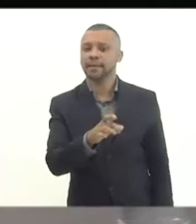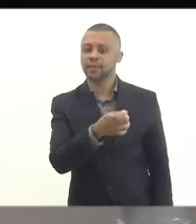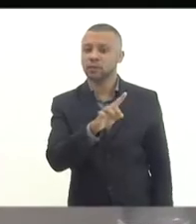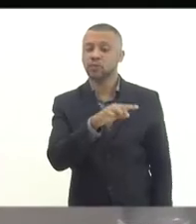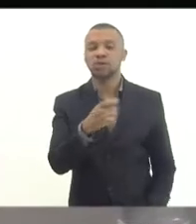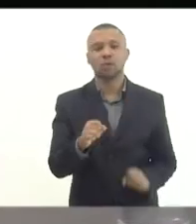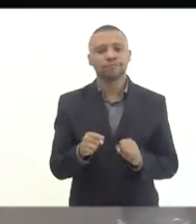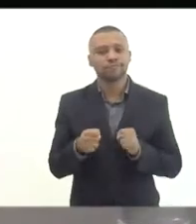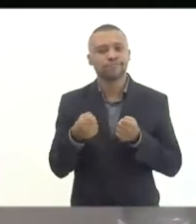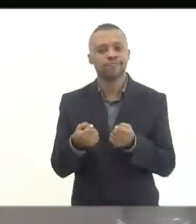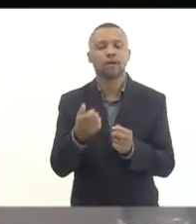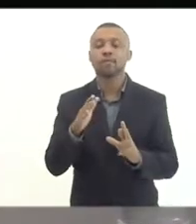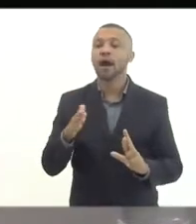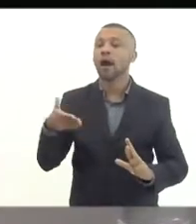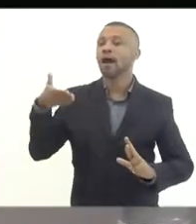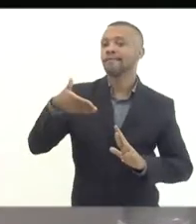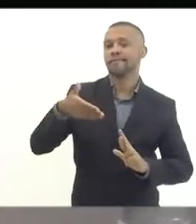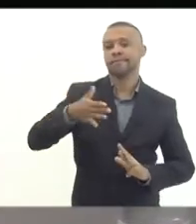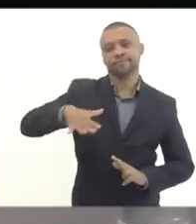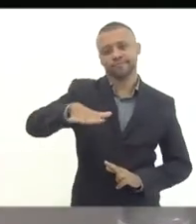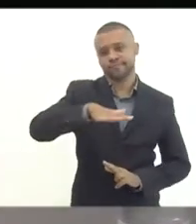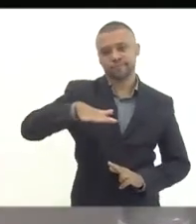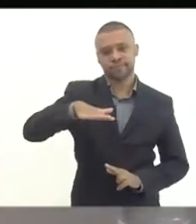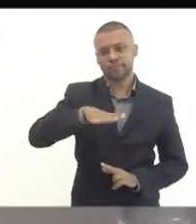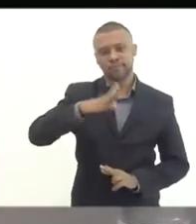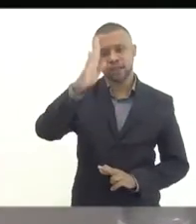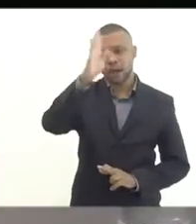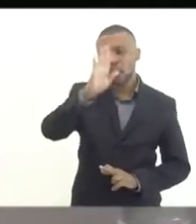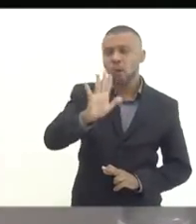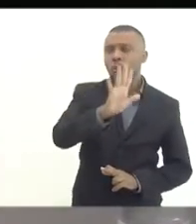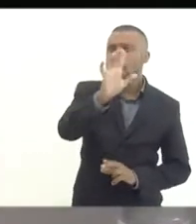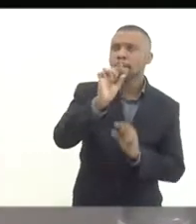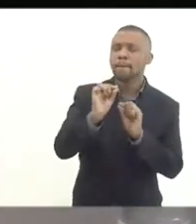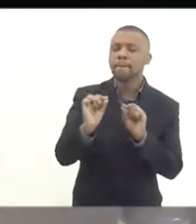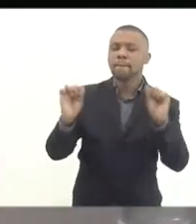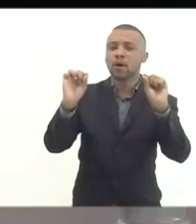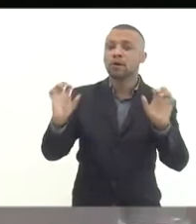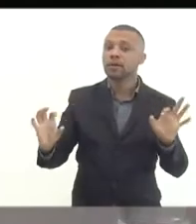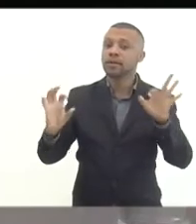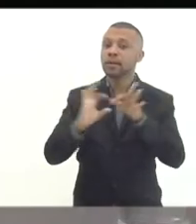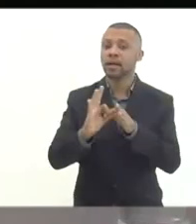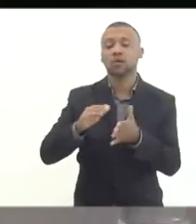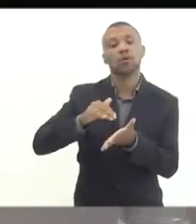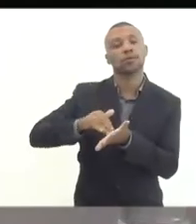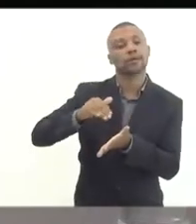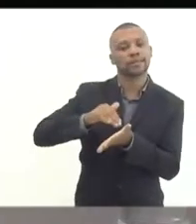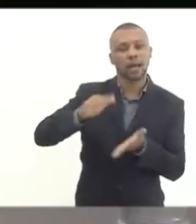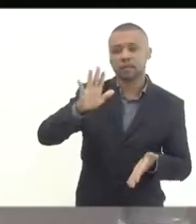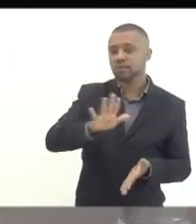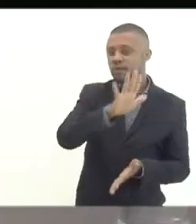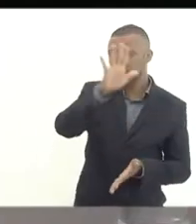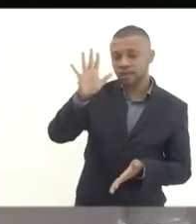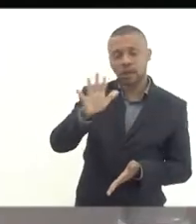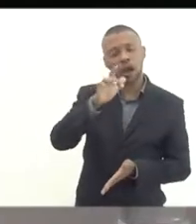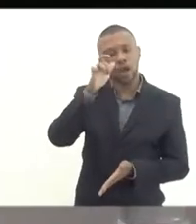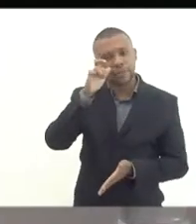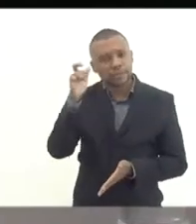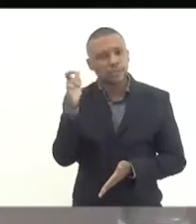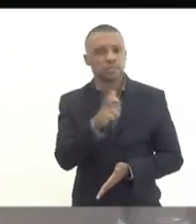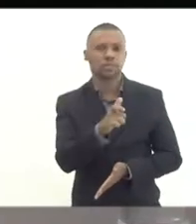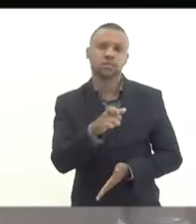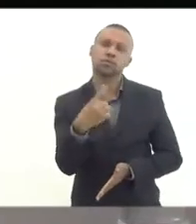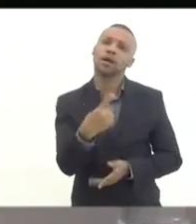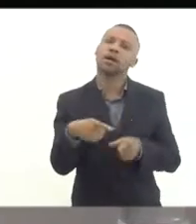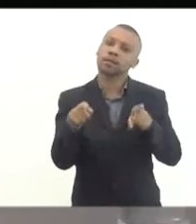vai ser uma referência para o Brasil segunda próprio secretário Nacional tá tudo bem interessante a